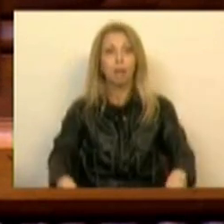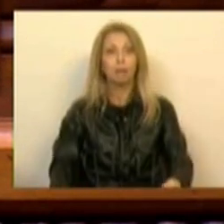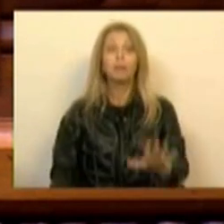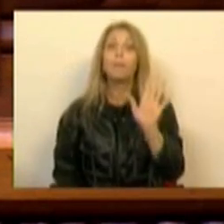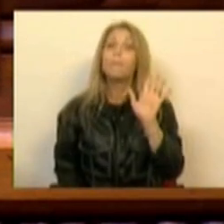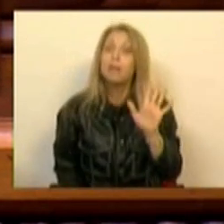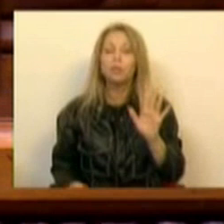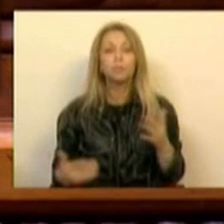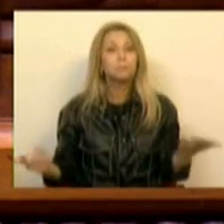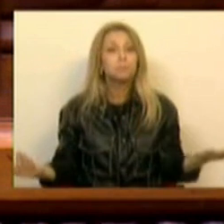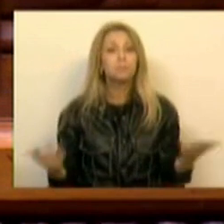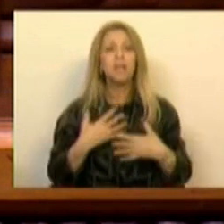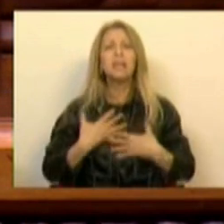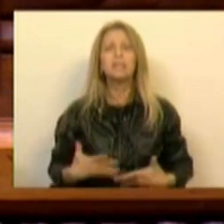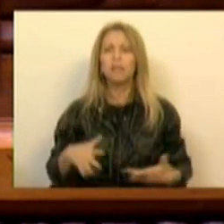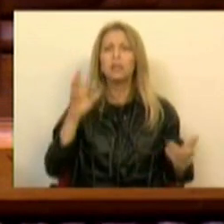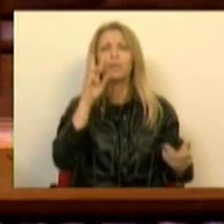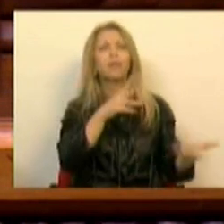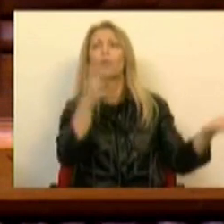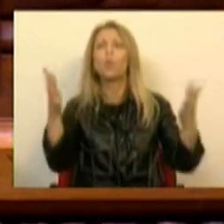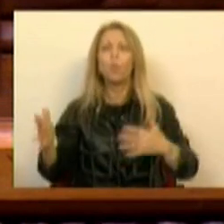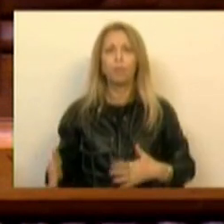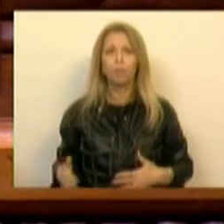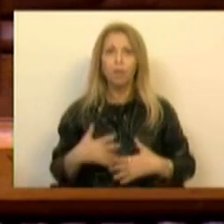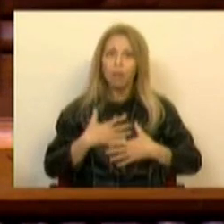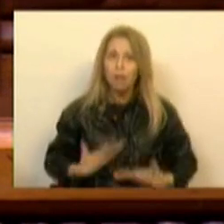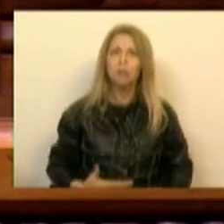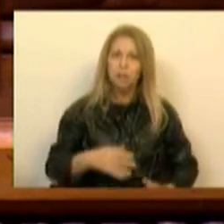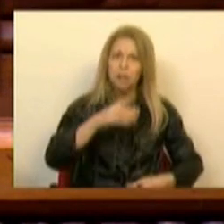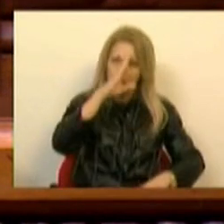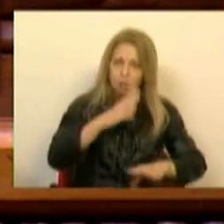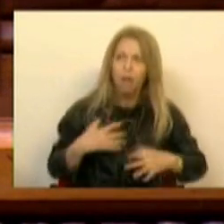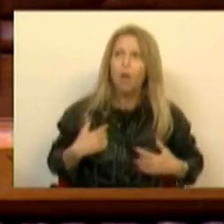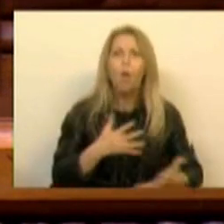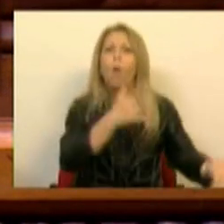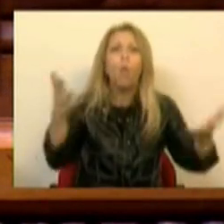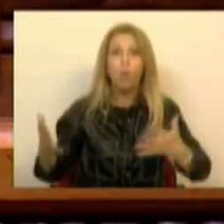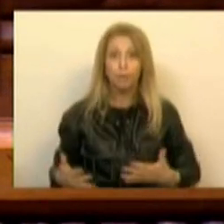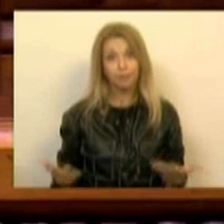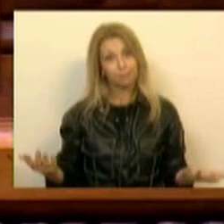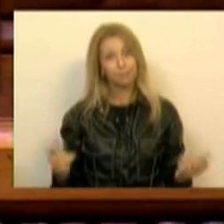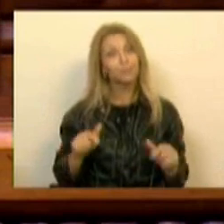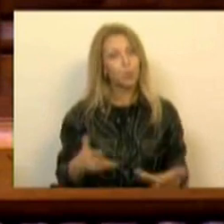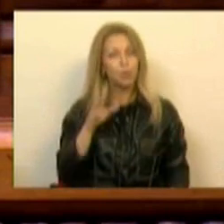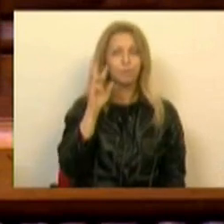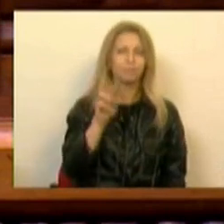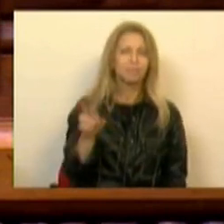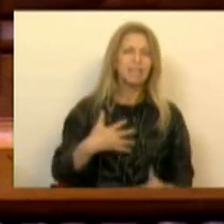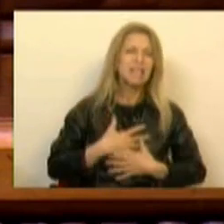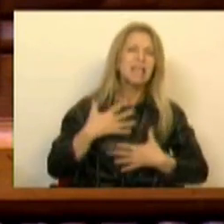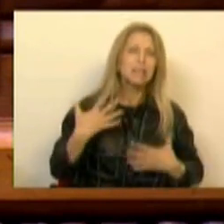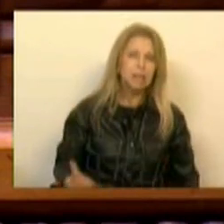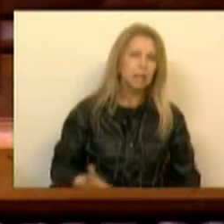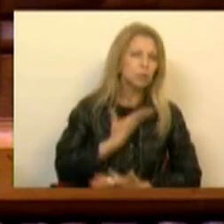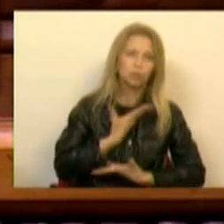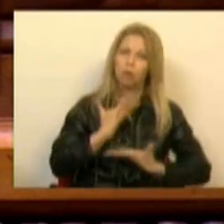afinal, onde vemos o cansaço, onde vemos o esgotamento? Aquilo que aqui vimos hoje é que onde vemos o cansaço e o esgotamento é